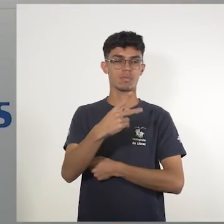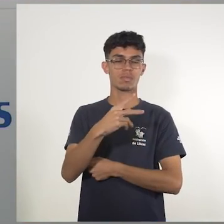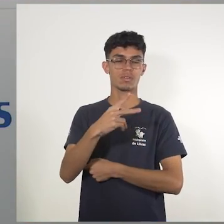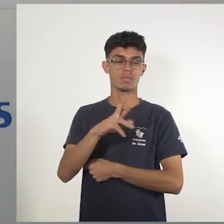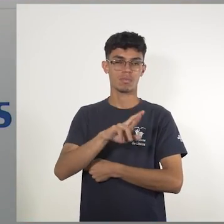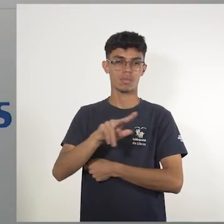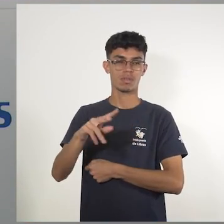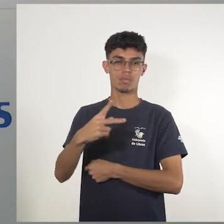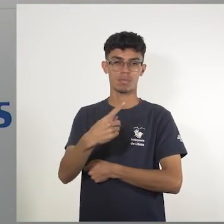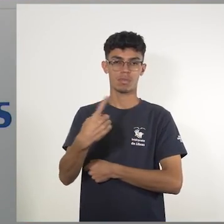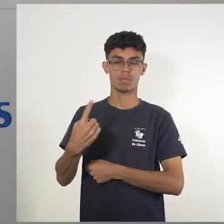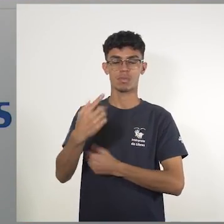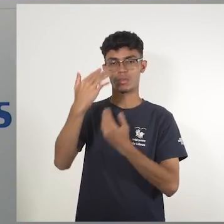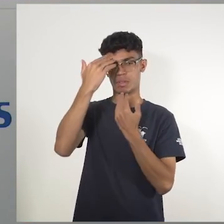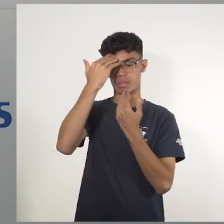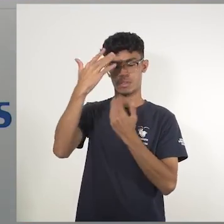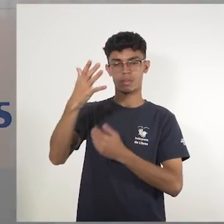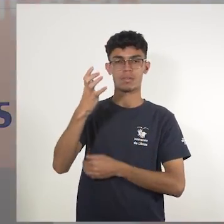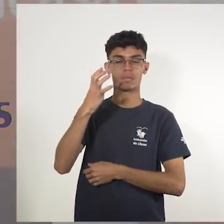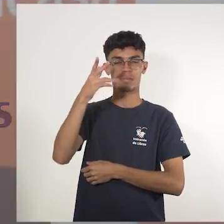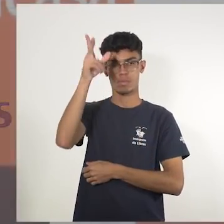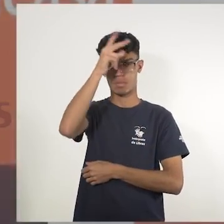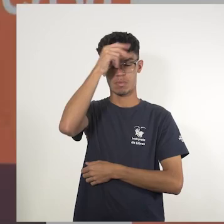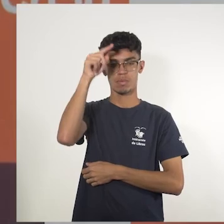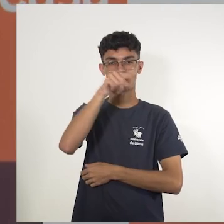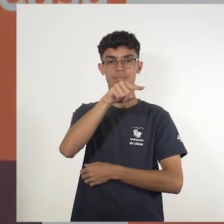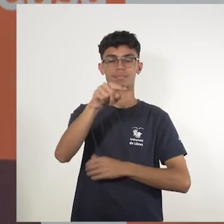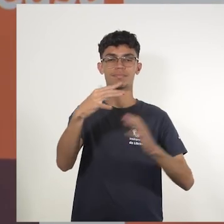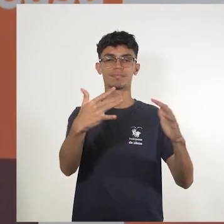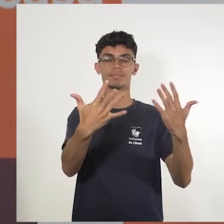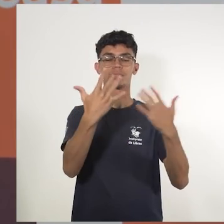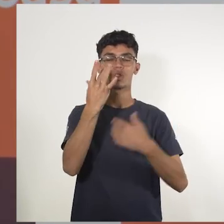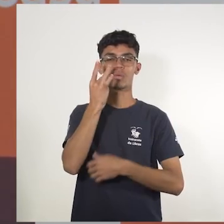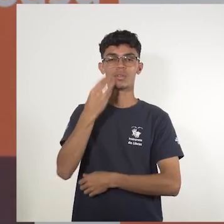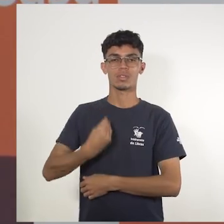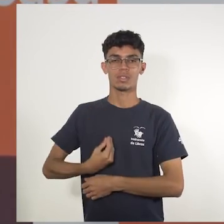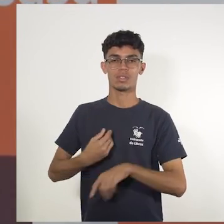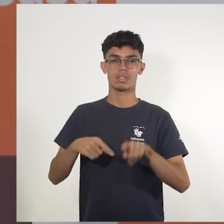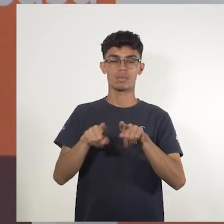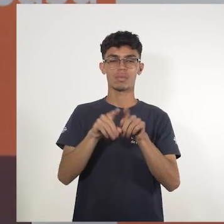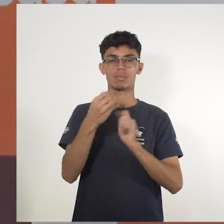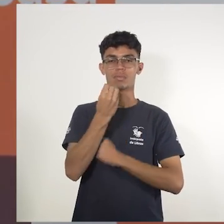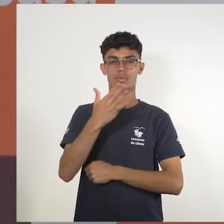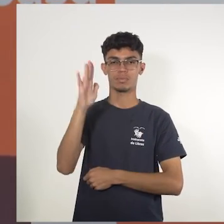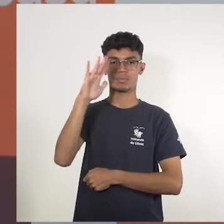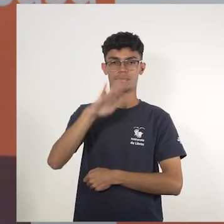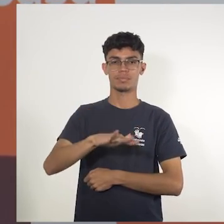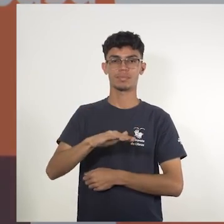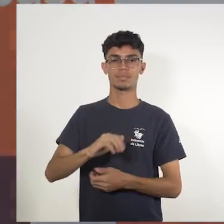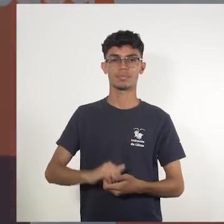Agradecendo aqui o prefeito, todos os presentes e aqueles que nos acompanharam de forma virtual, uma boa tarde.